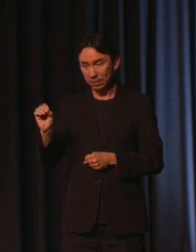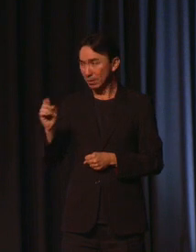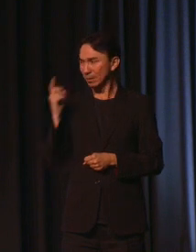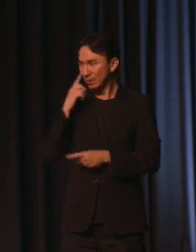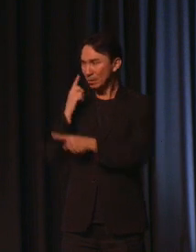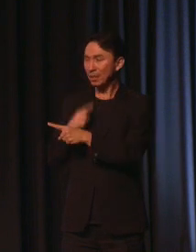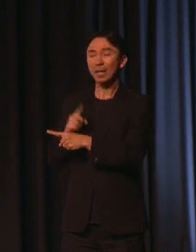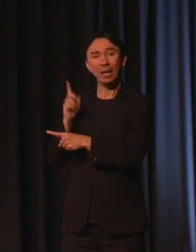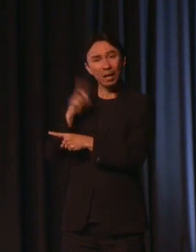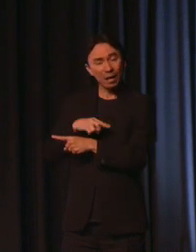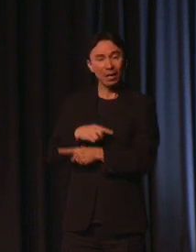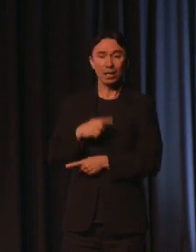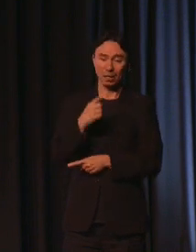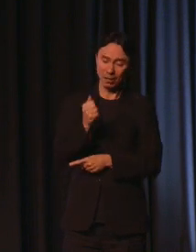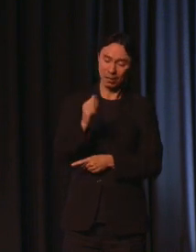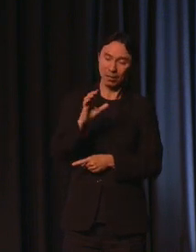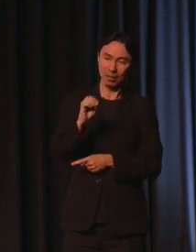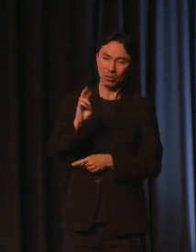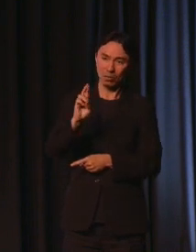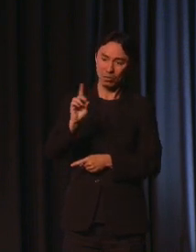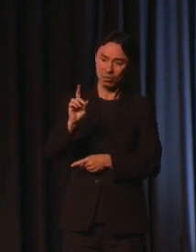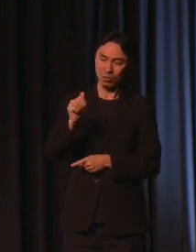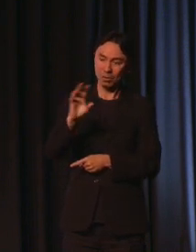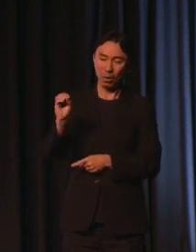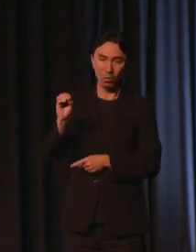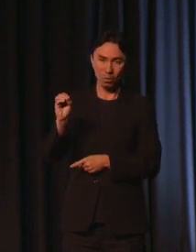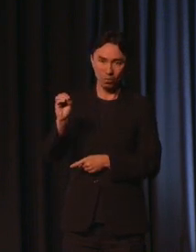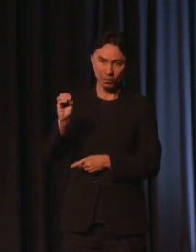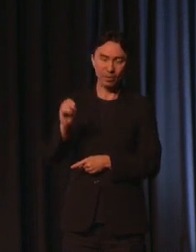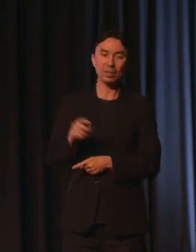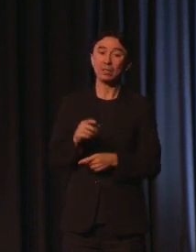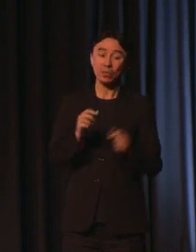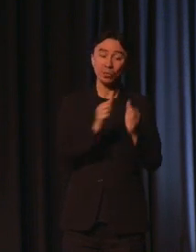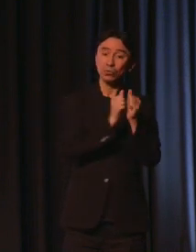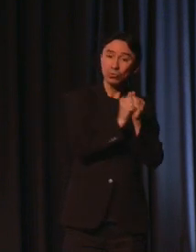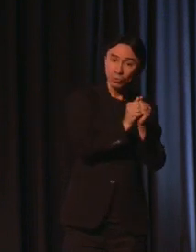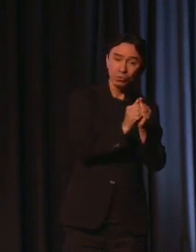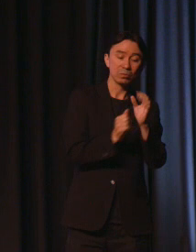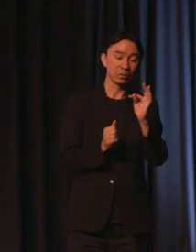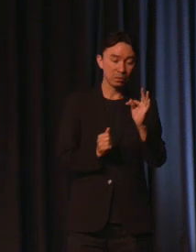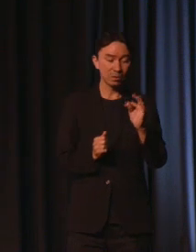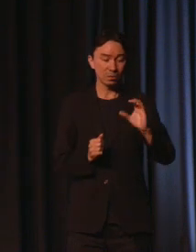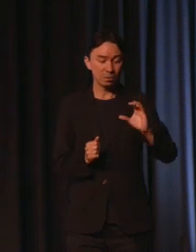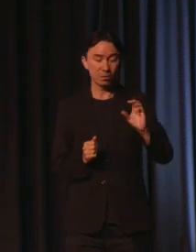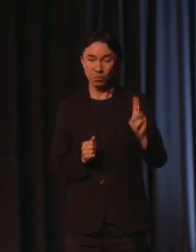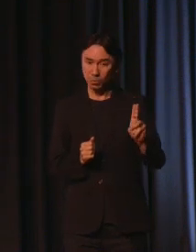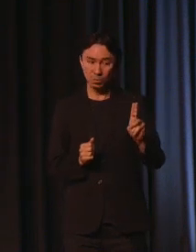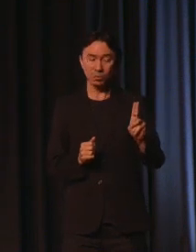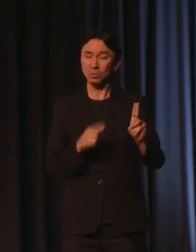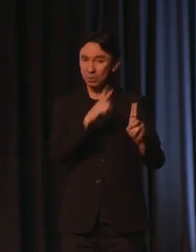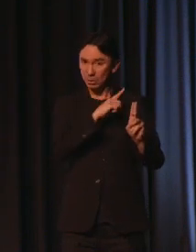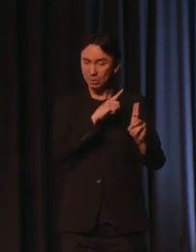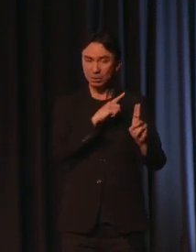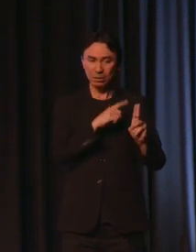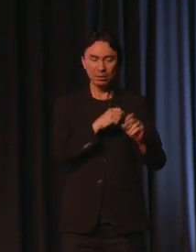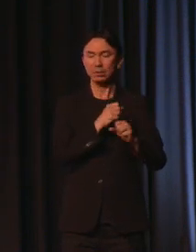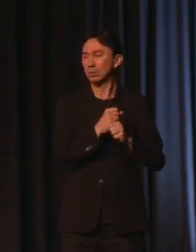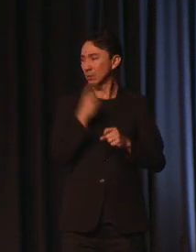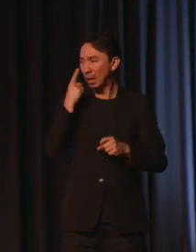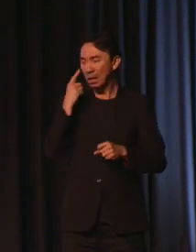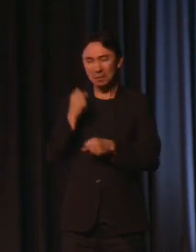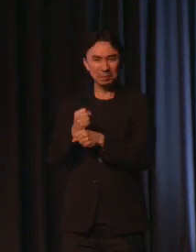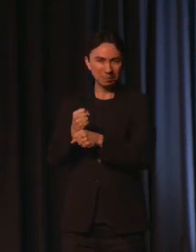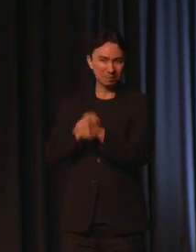né? E o TCU esteve conosco nesses momentos, nesses 2 anos que eu falei aqui,